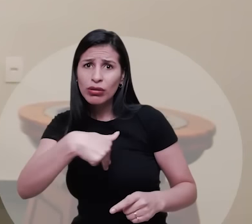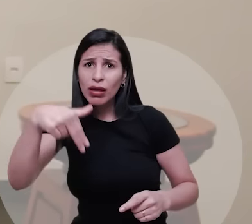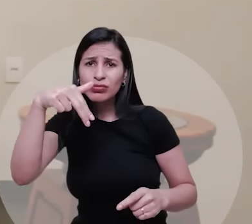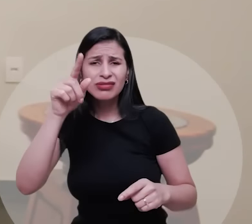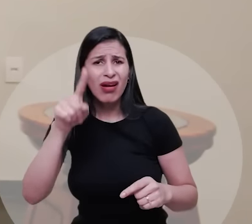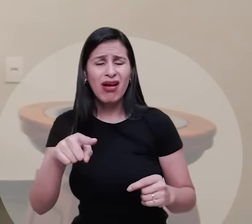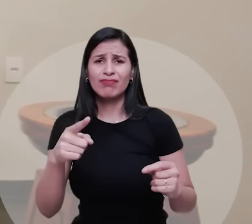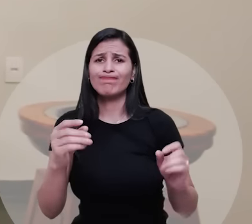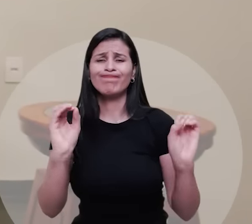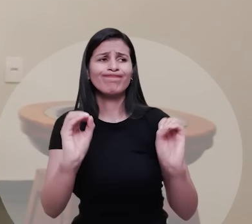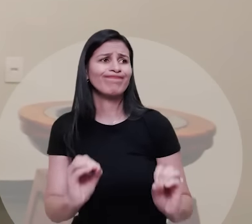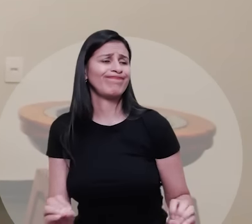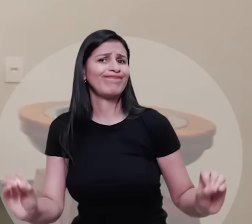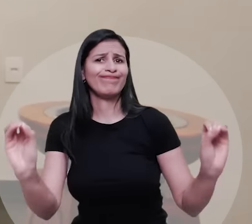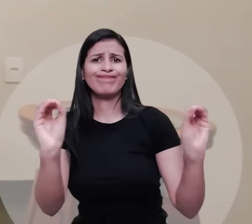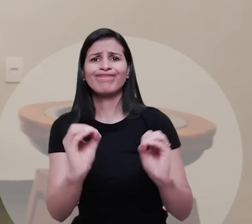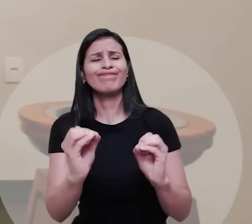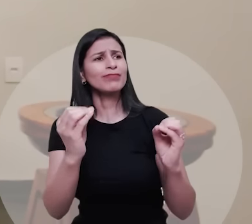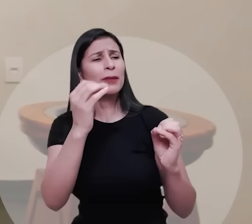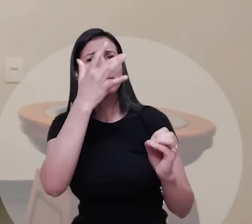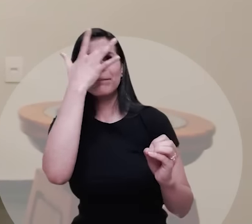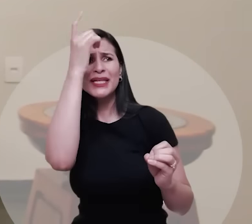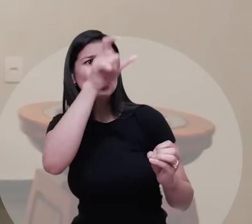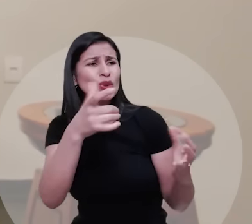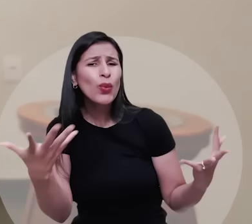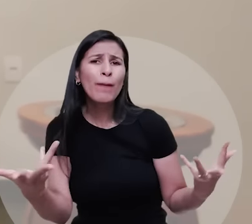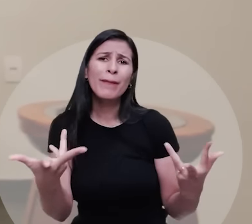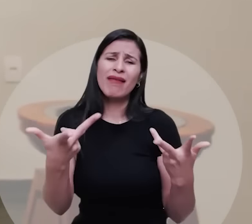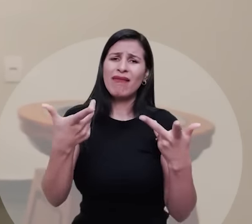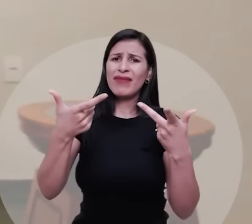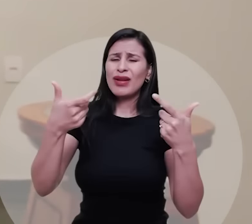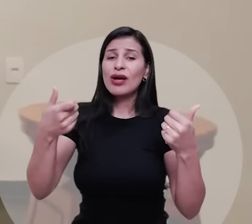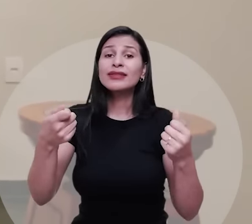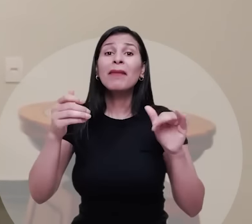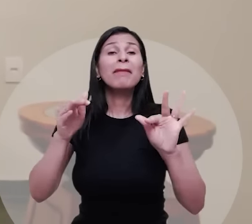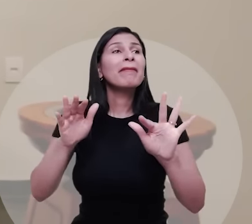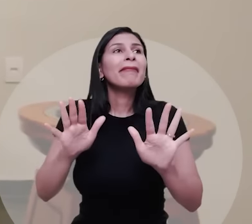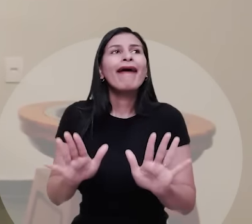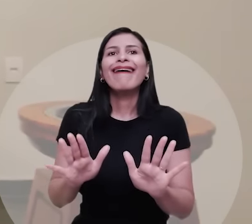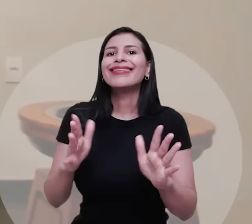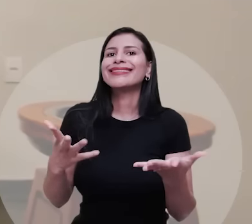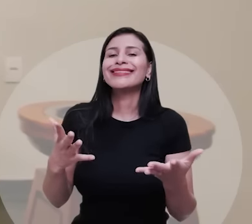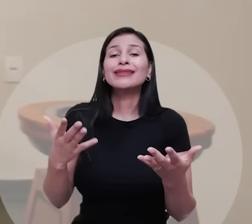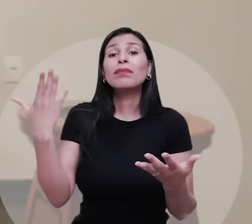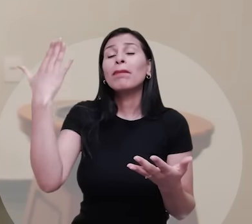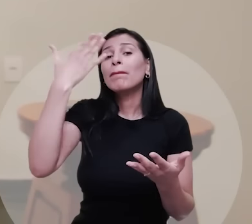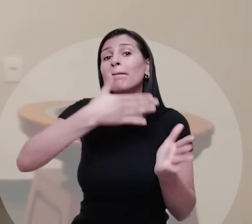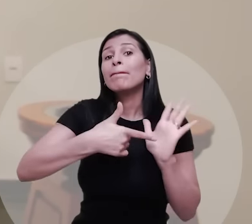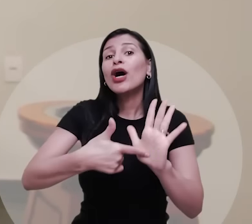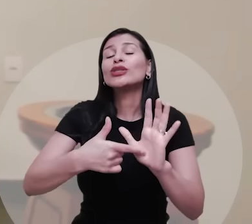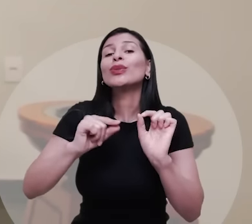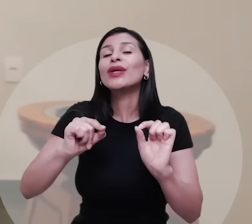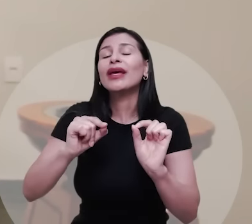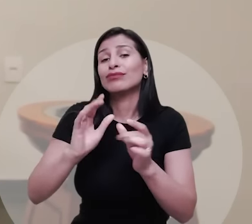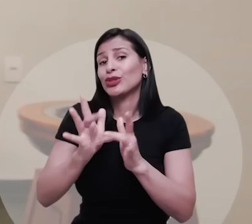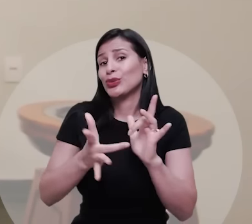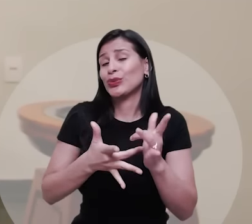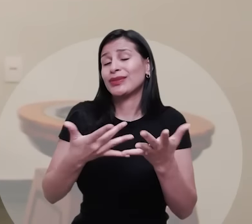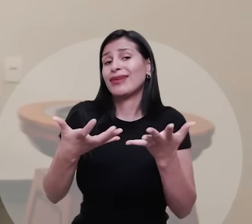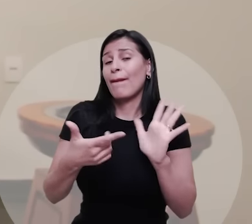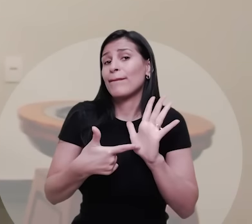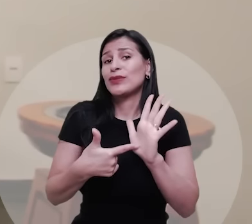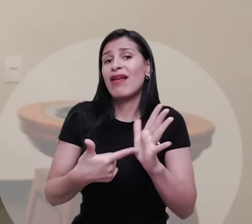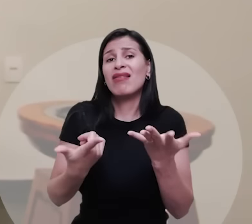deixa implícito que o reino de Deus não é conquistado por questões pertinentes a esse mundo. Jesus